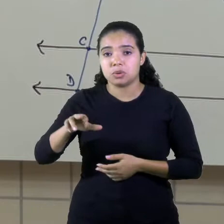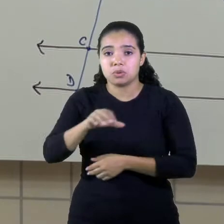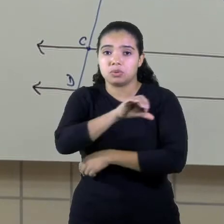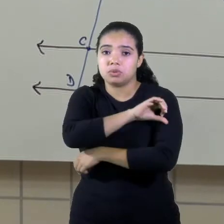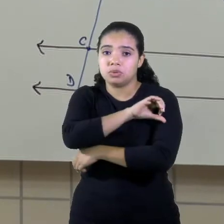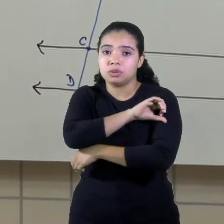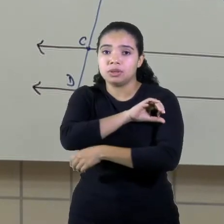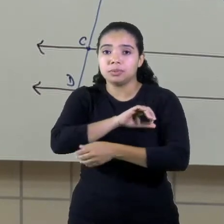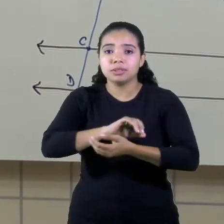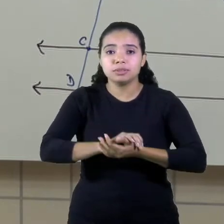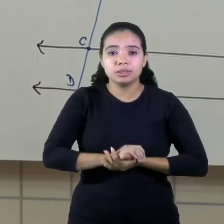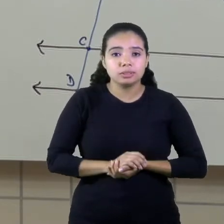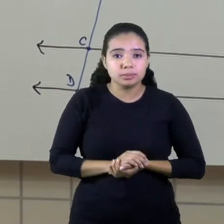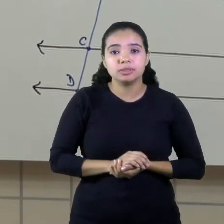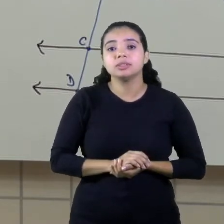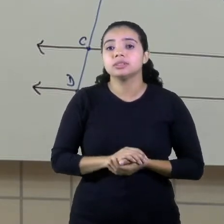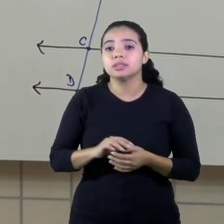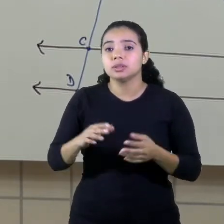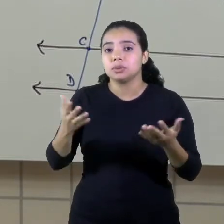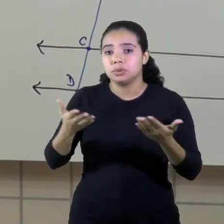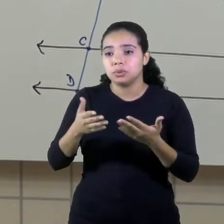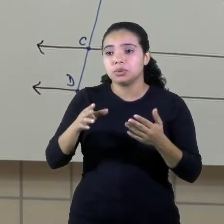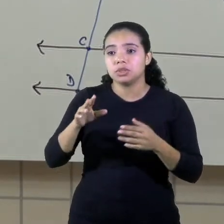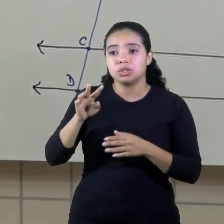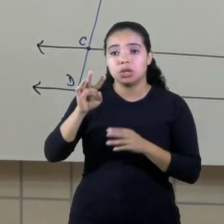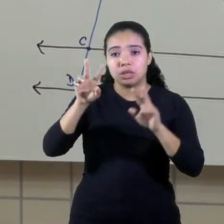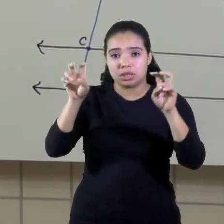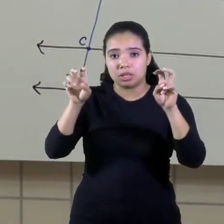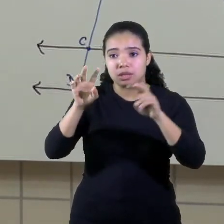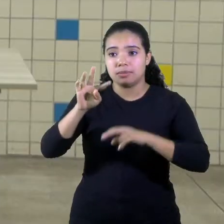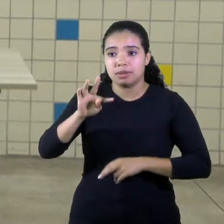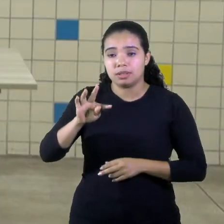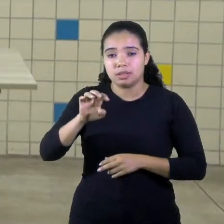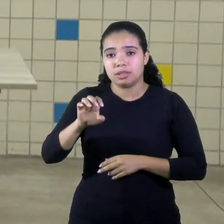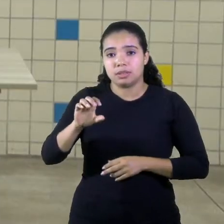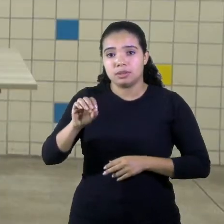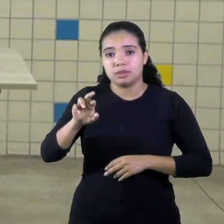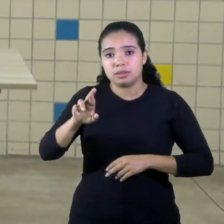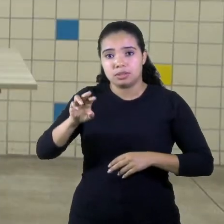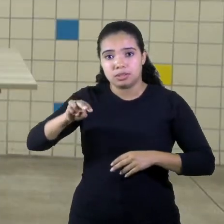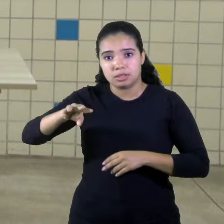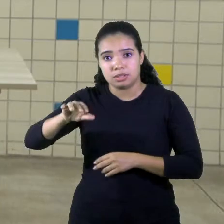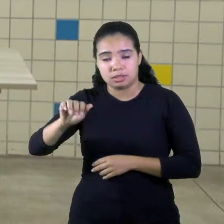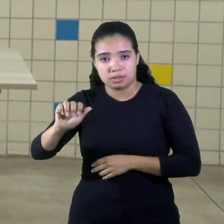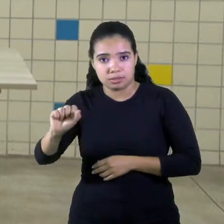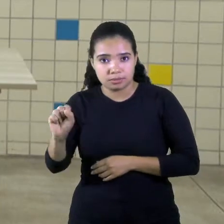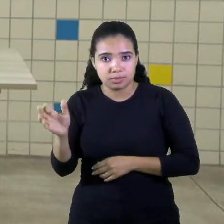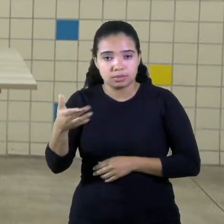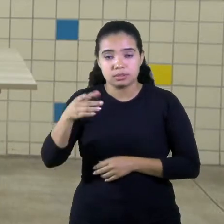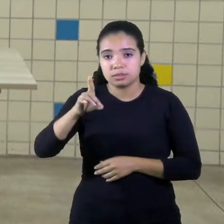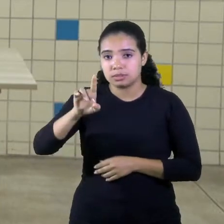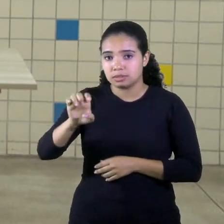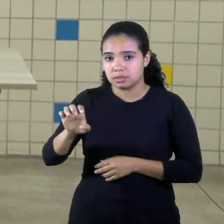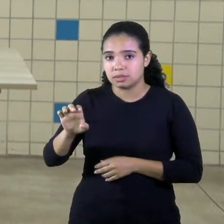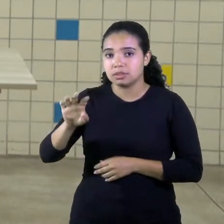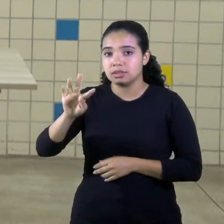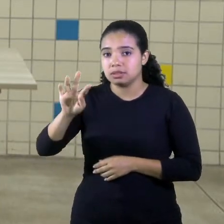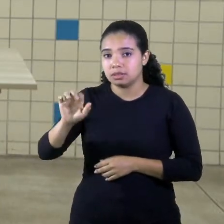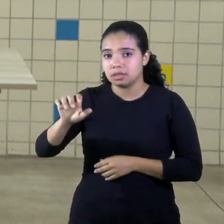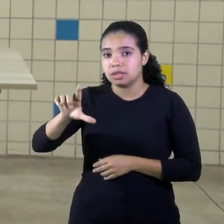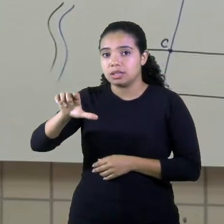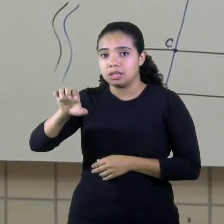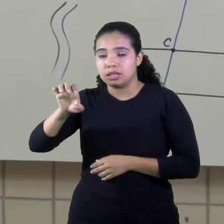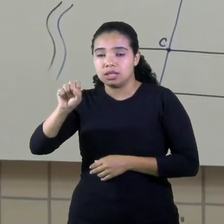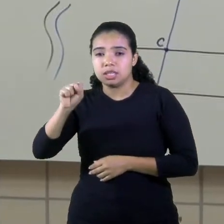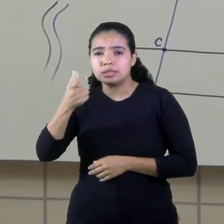de aulas. Hoje nós vamos falar sobre o Teorema de Tales. Vem comigo. Teorema de Tales. Bom, primeiro vamos falar um pouquinho sobre quem foi